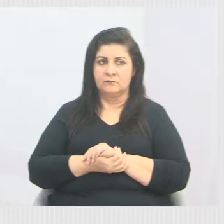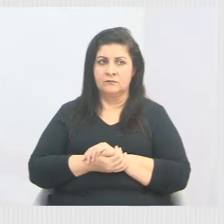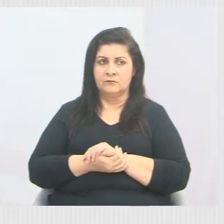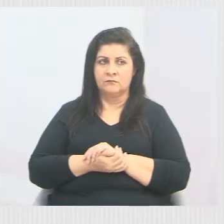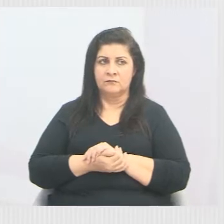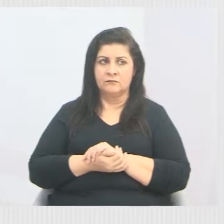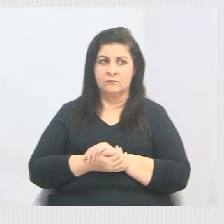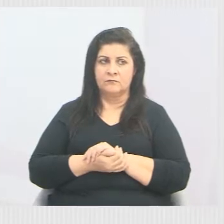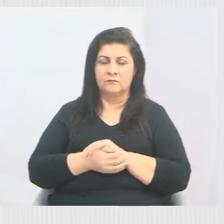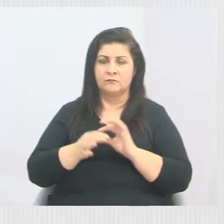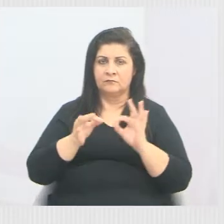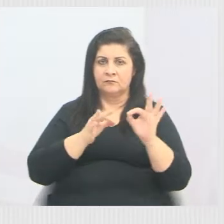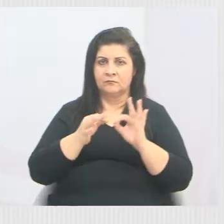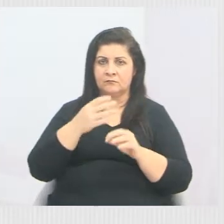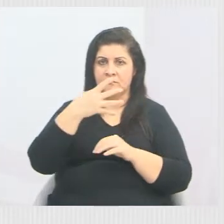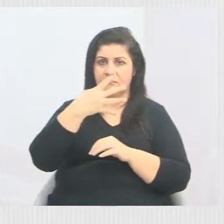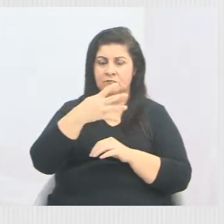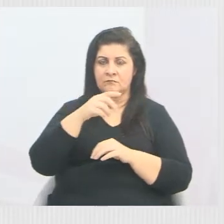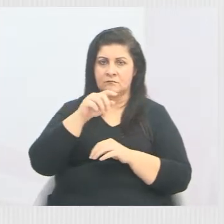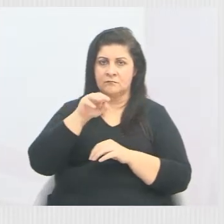Foi orçado